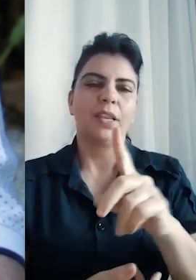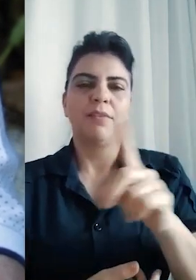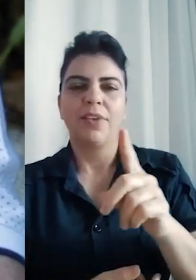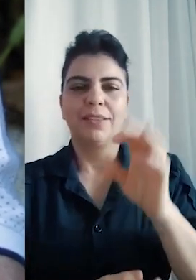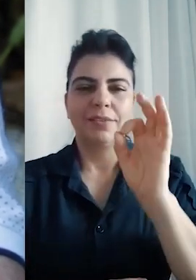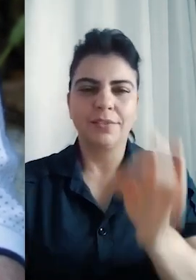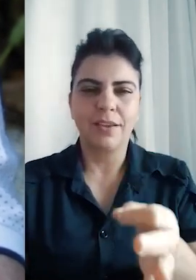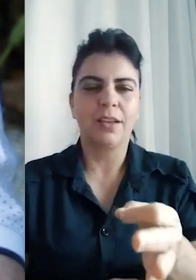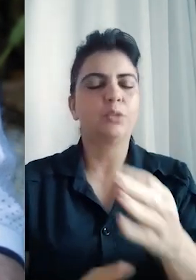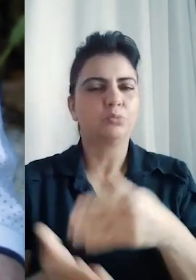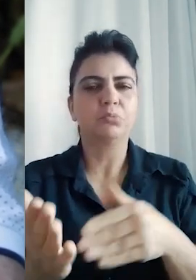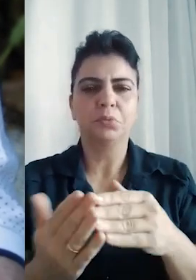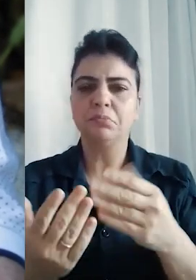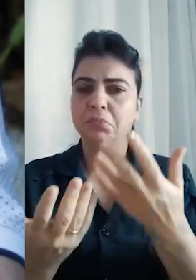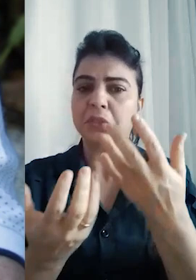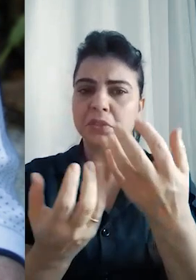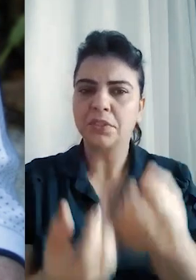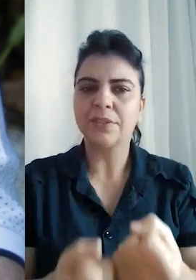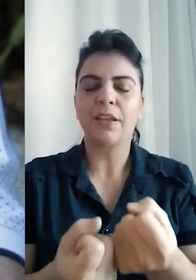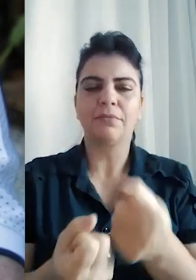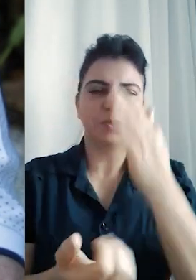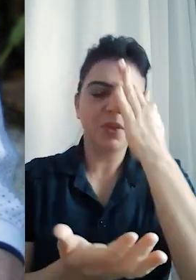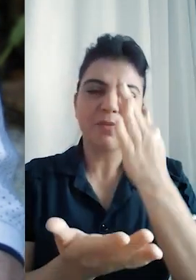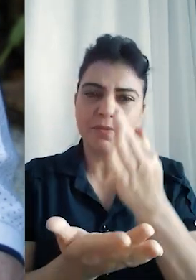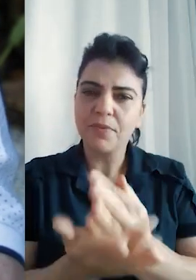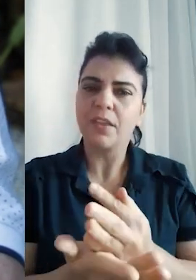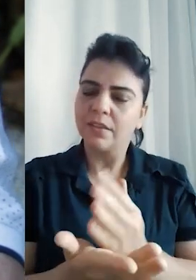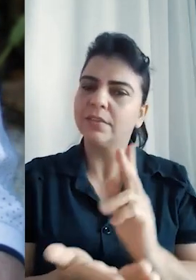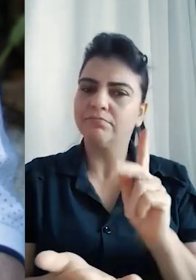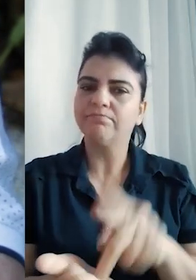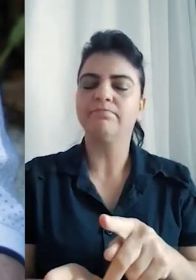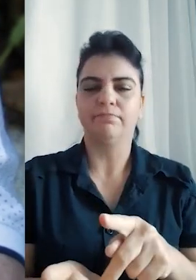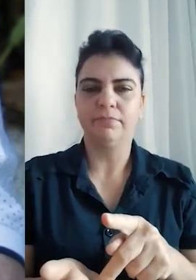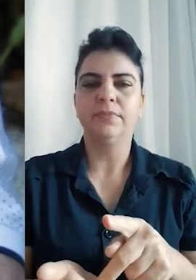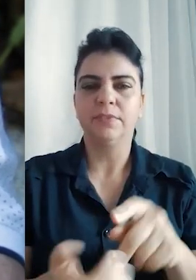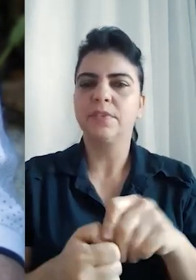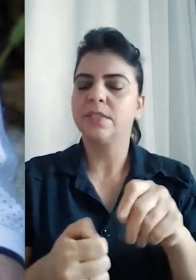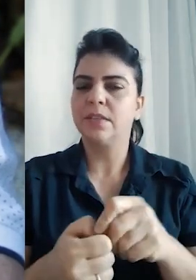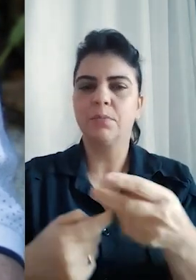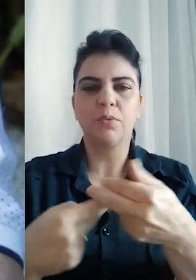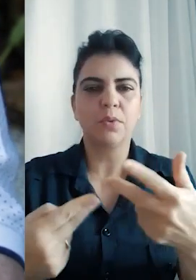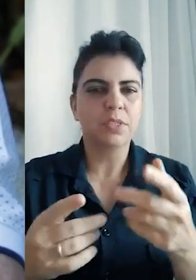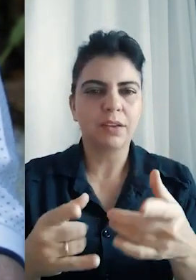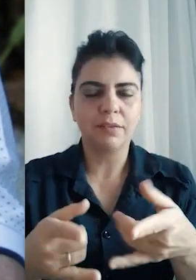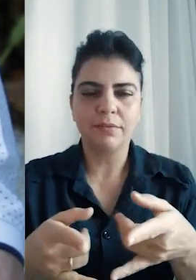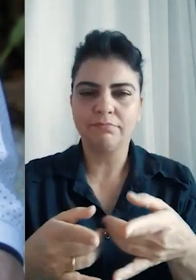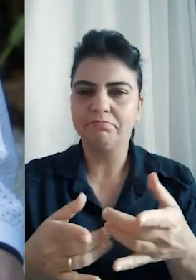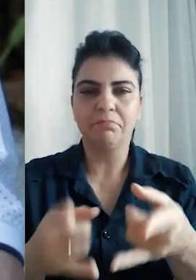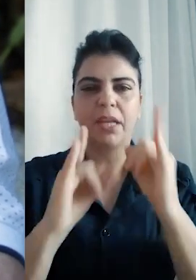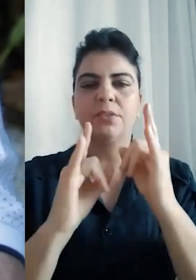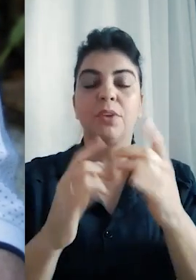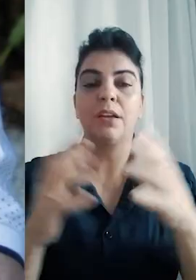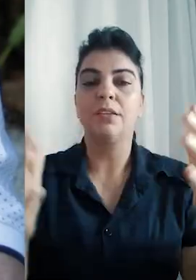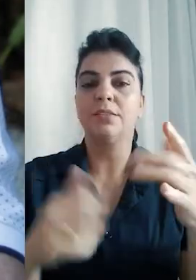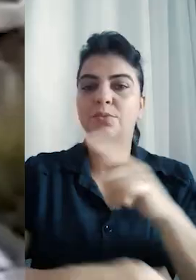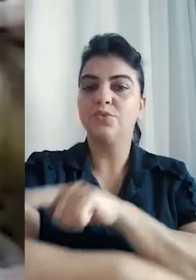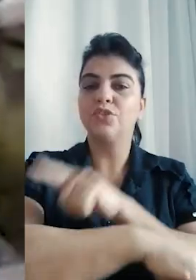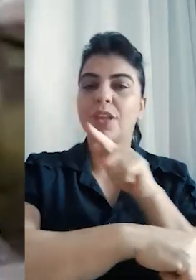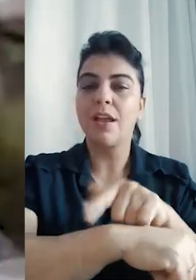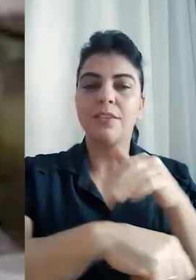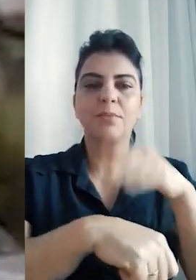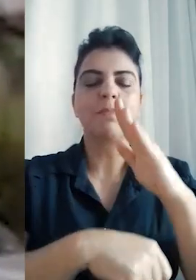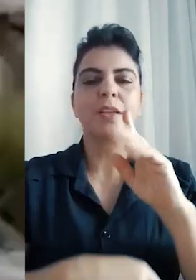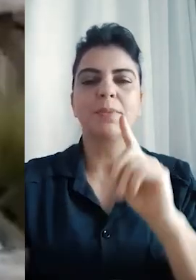certo, né? Todo mundo apostava, né? Nós tínhamos uma fé realmente de fazer isso aqui, uma coisa grande, um ginásio, de agregar mais